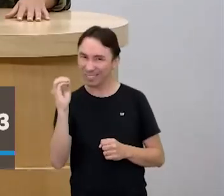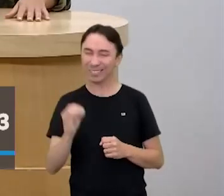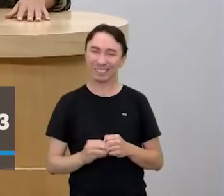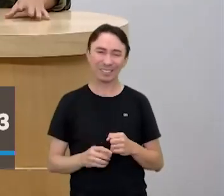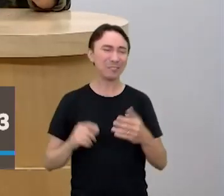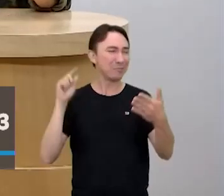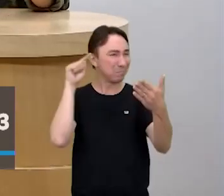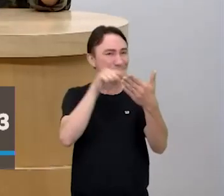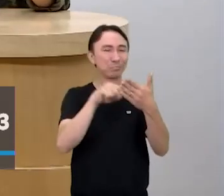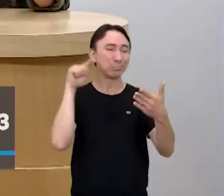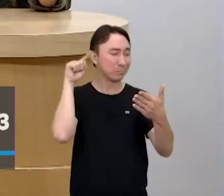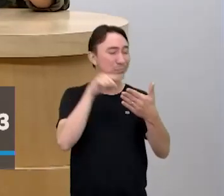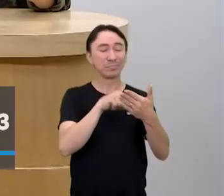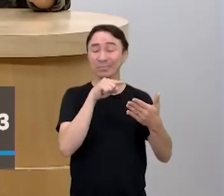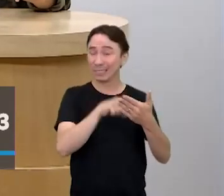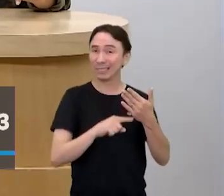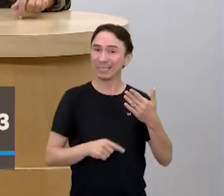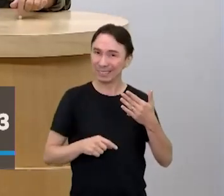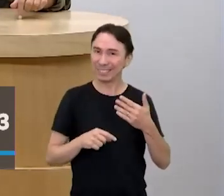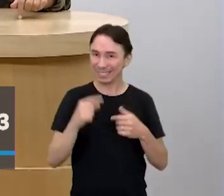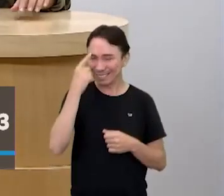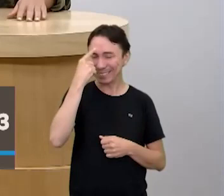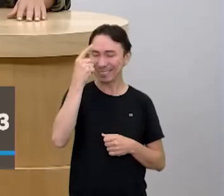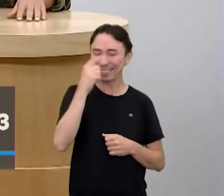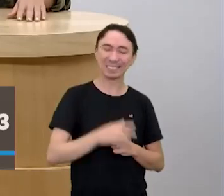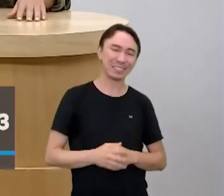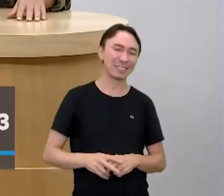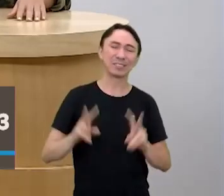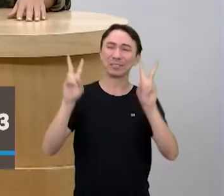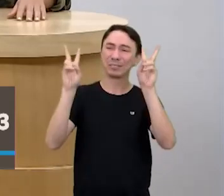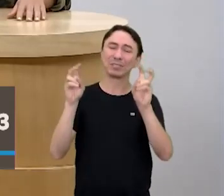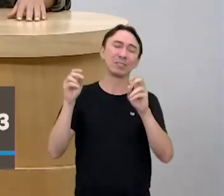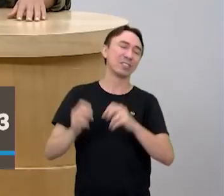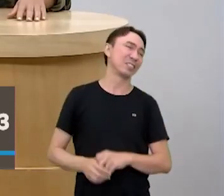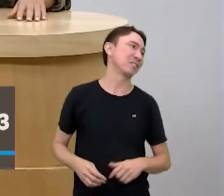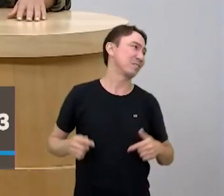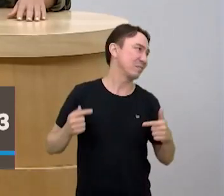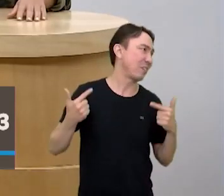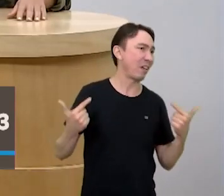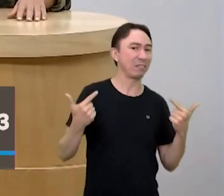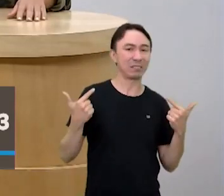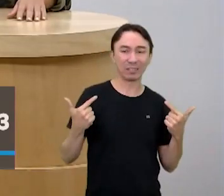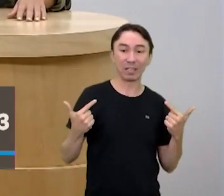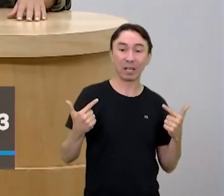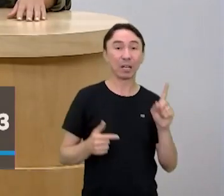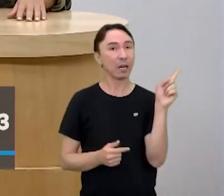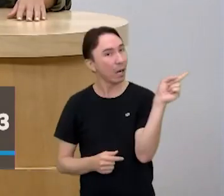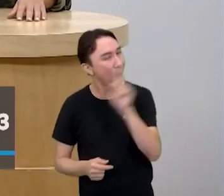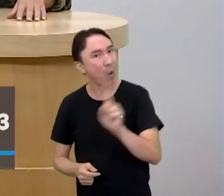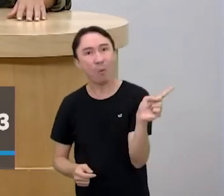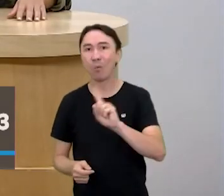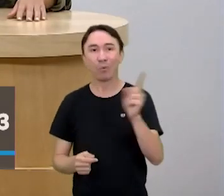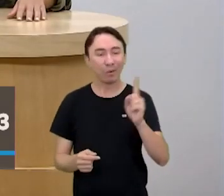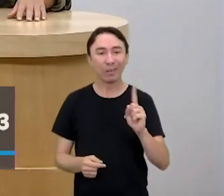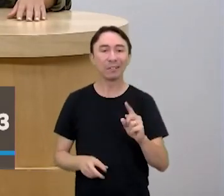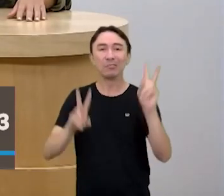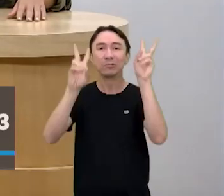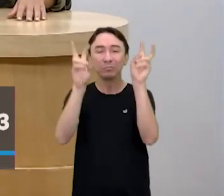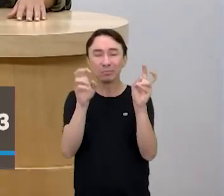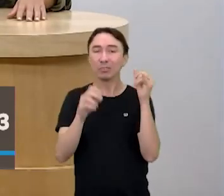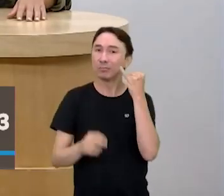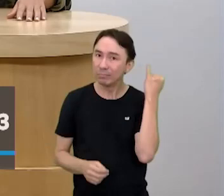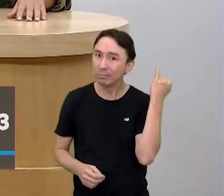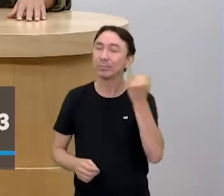chato. Não é tão chato, porque funciona assim. Esses assuntos, eles são temas que têm que ser discutidos, têm que